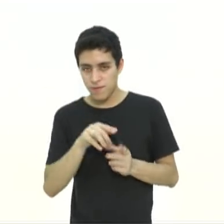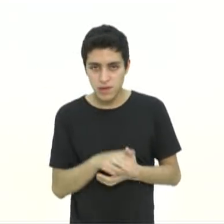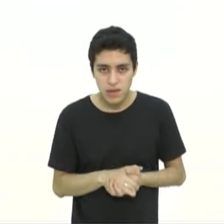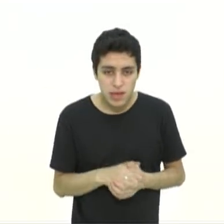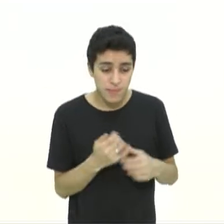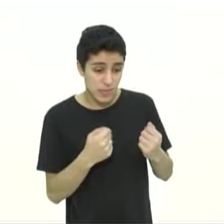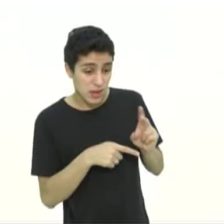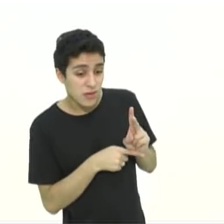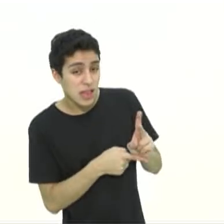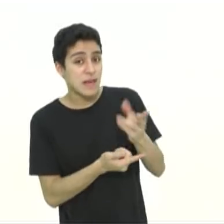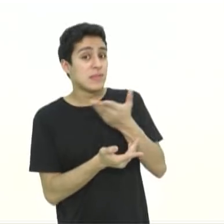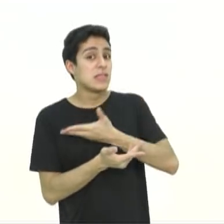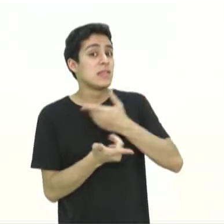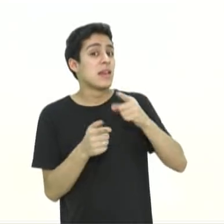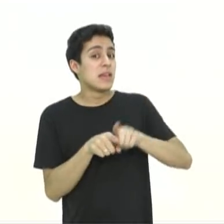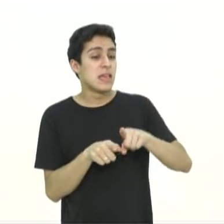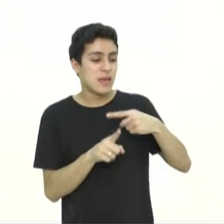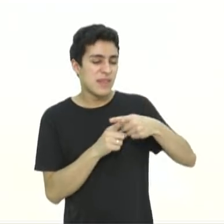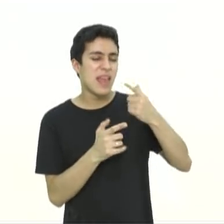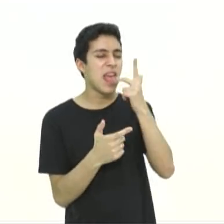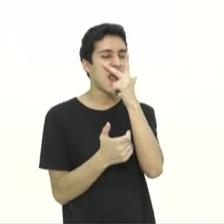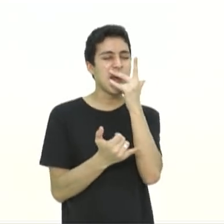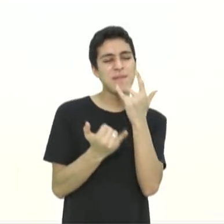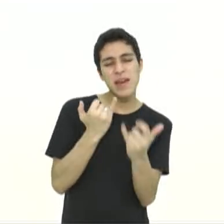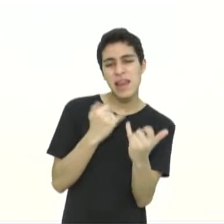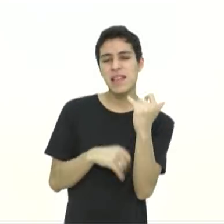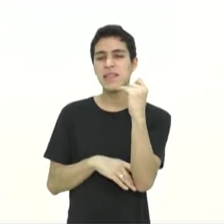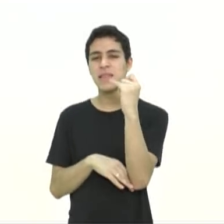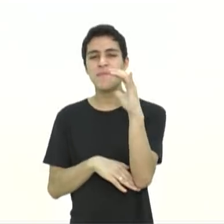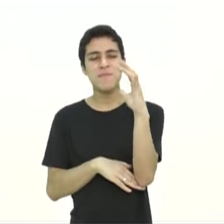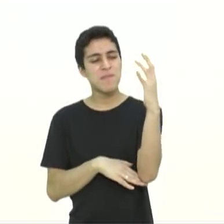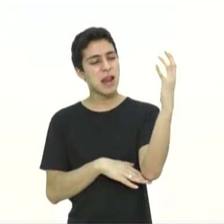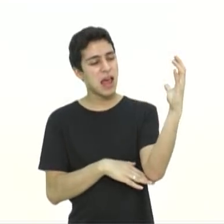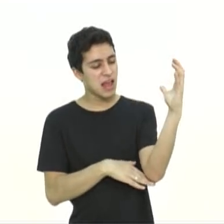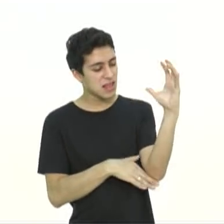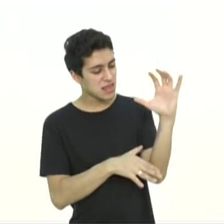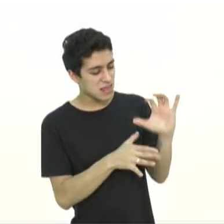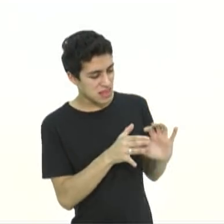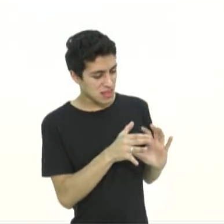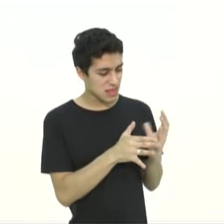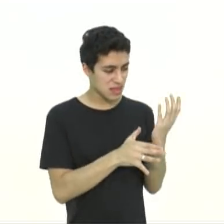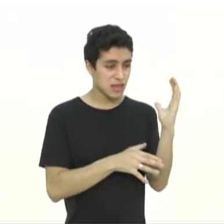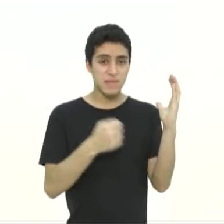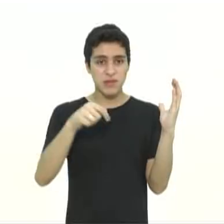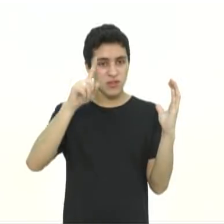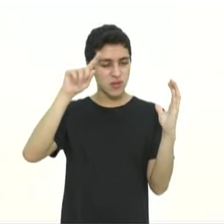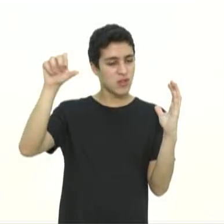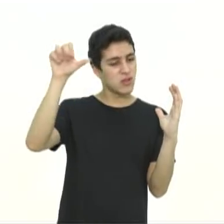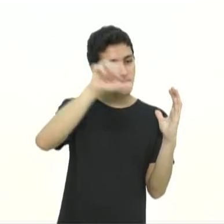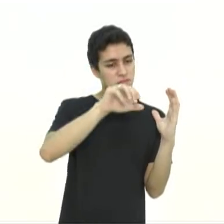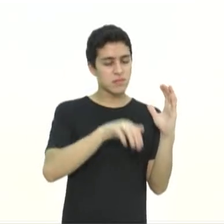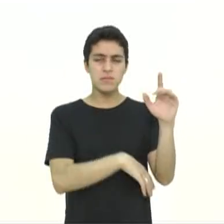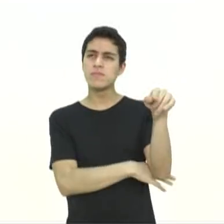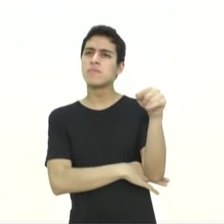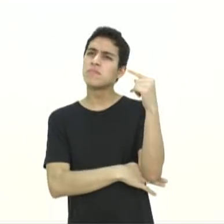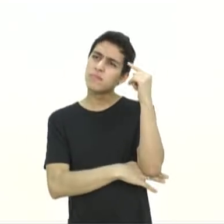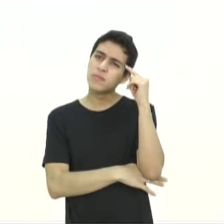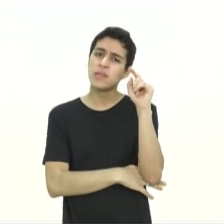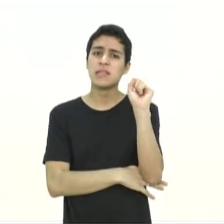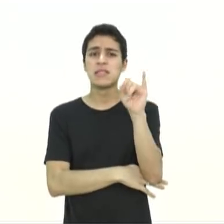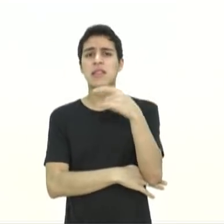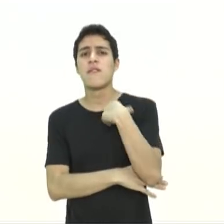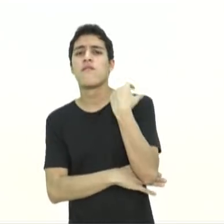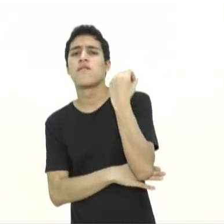porque são como uma planta, devem ser regadas diariamente, o que me faz pensar em quem vai cuidar delas quando eu